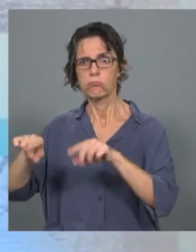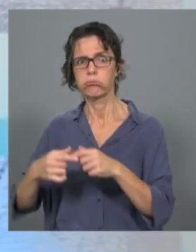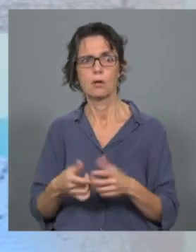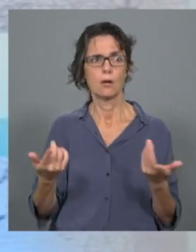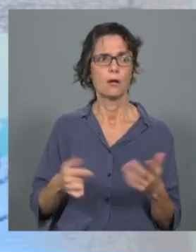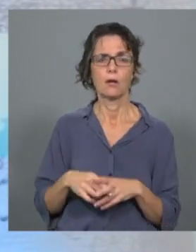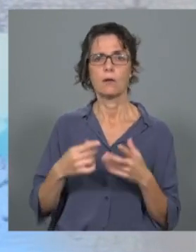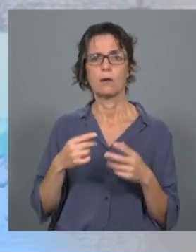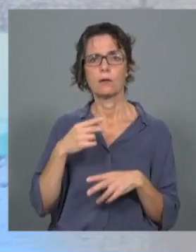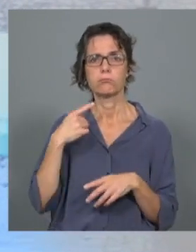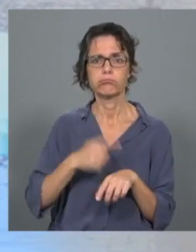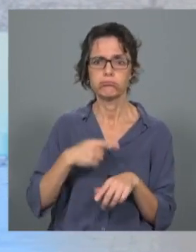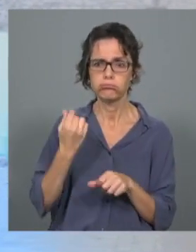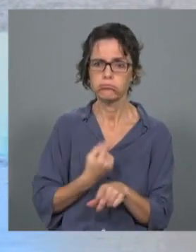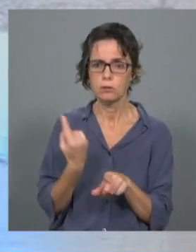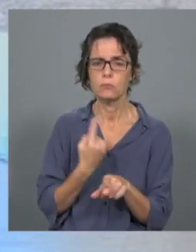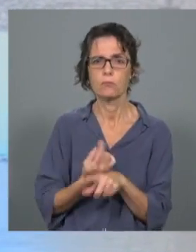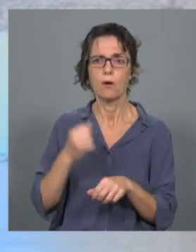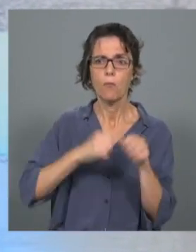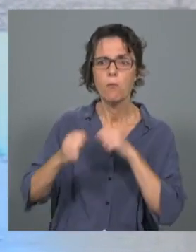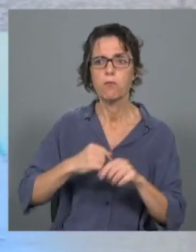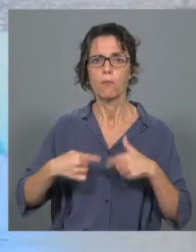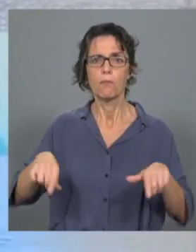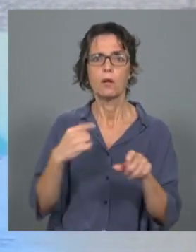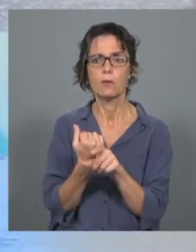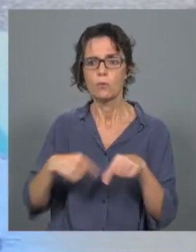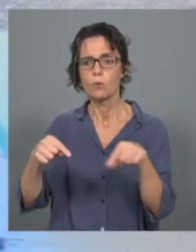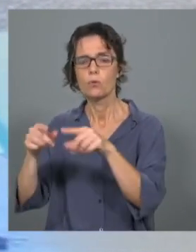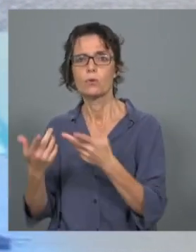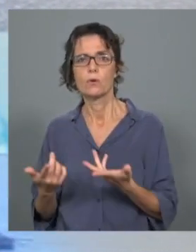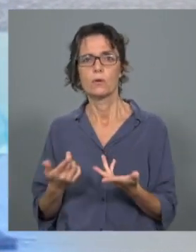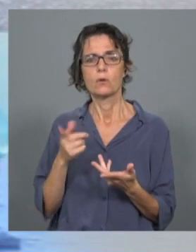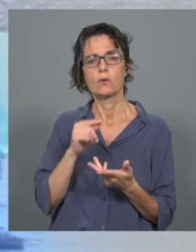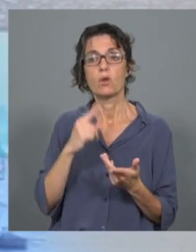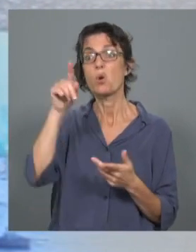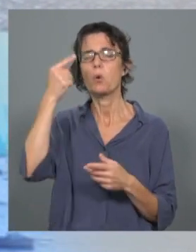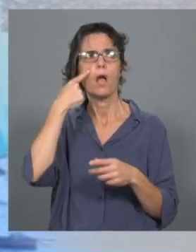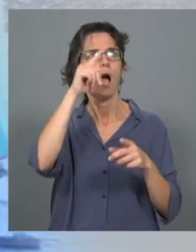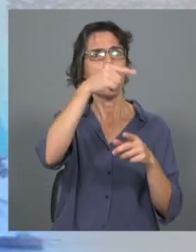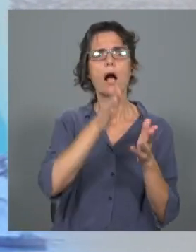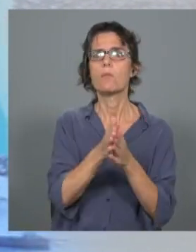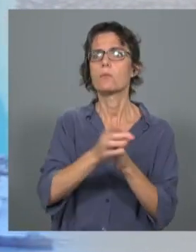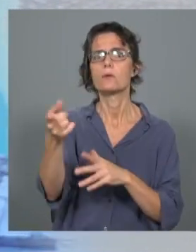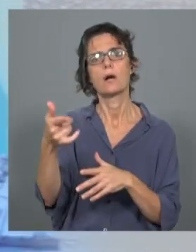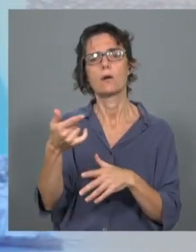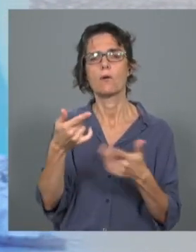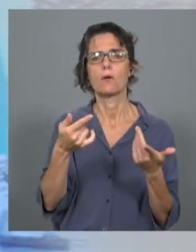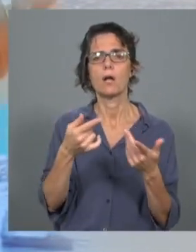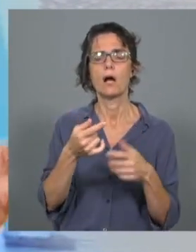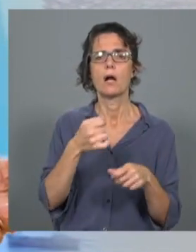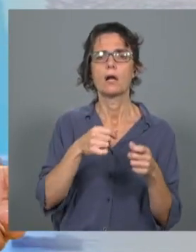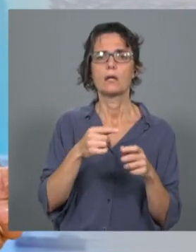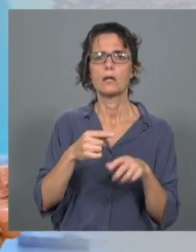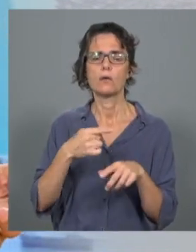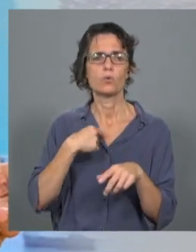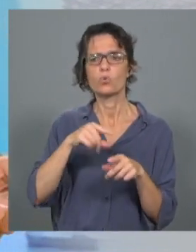dos nossos movimentos, e depois alguns que já estão a pensar, vão-se distribuir para as reuniões do movimento e outros para as